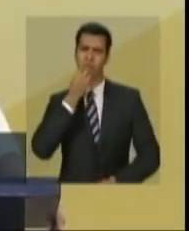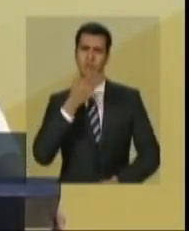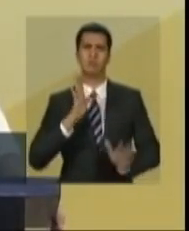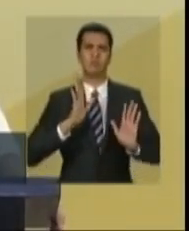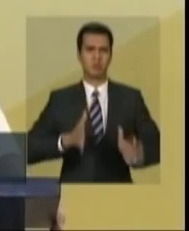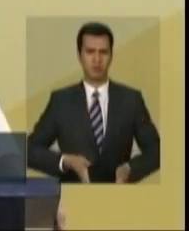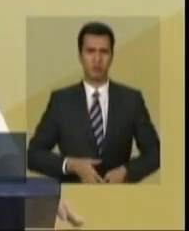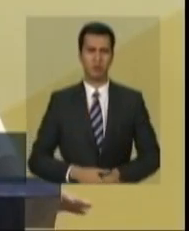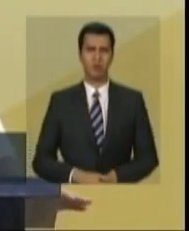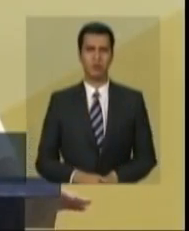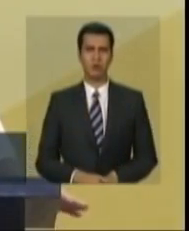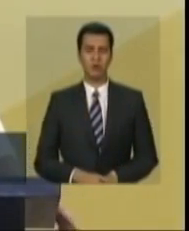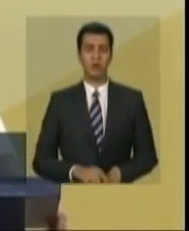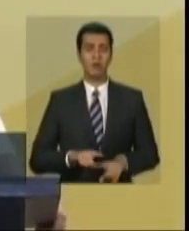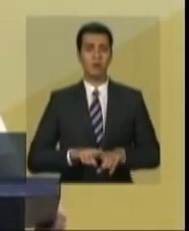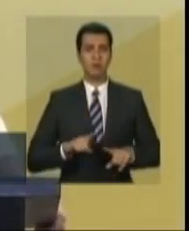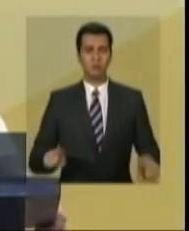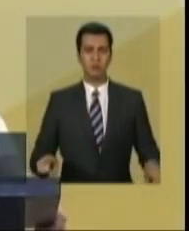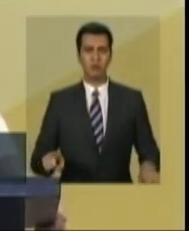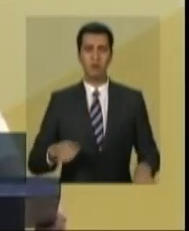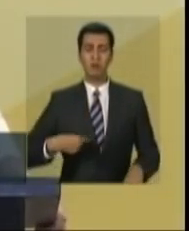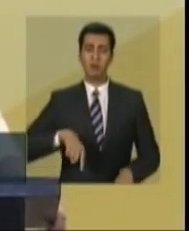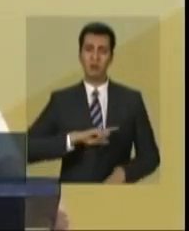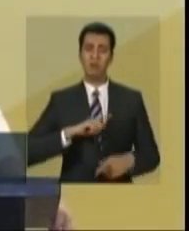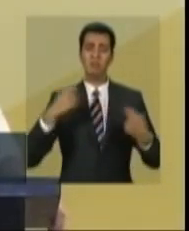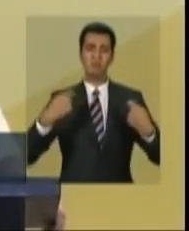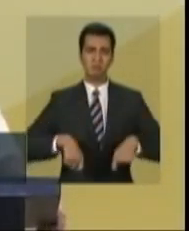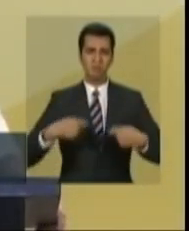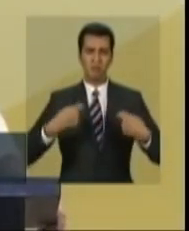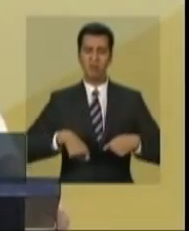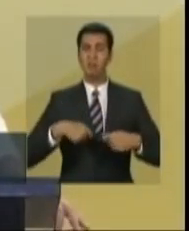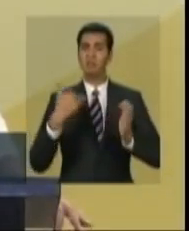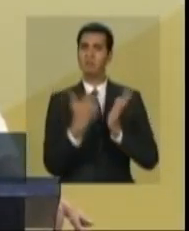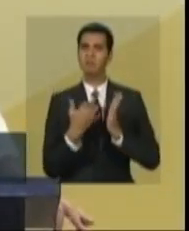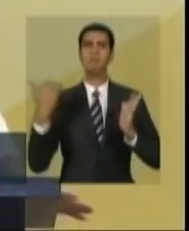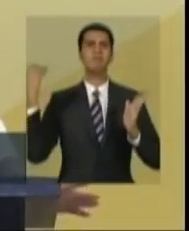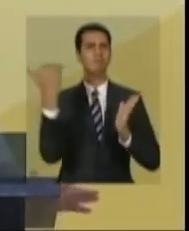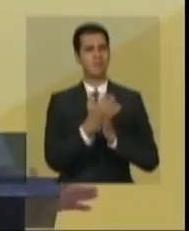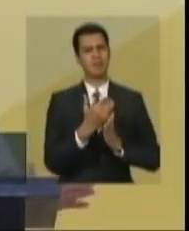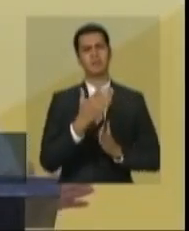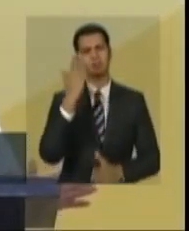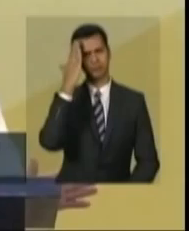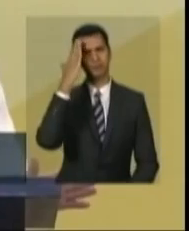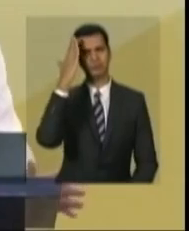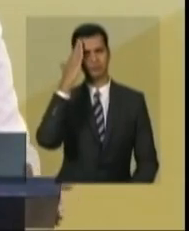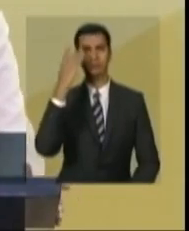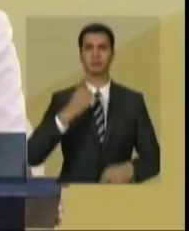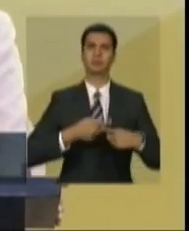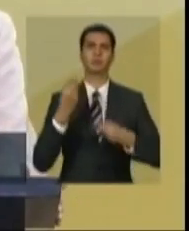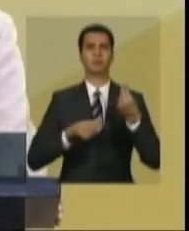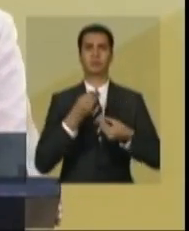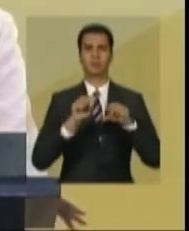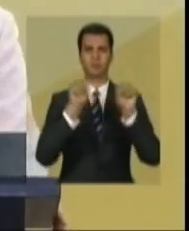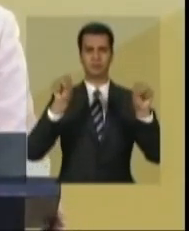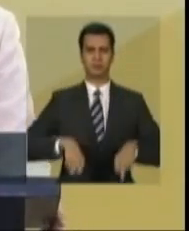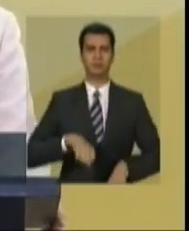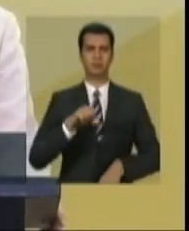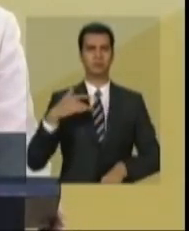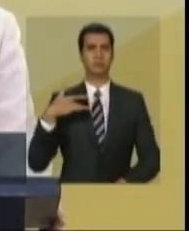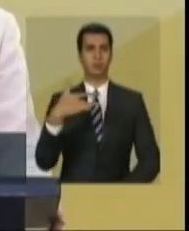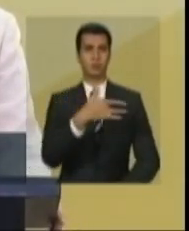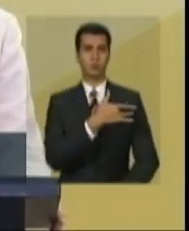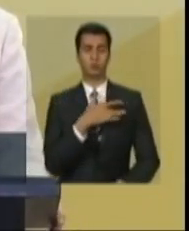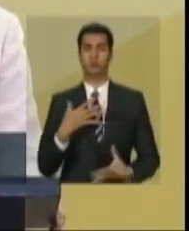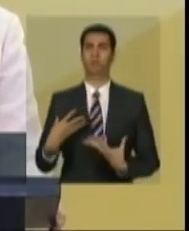É óbvio que precisamos mais. Ninguém faz um sistema de saúde para